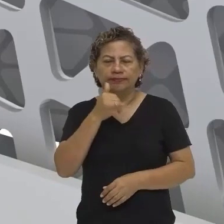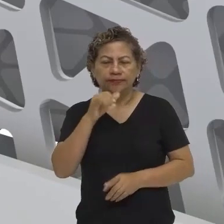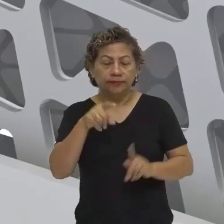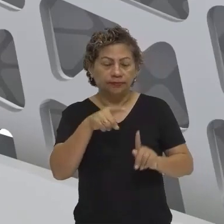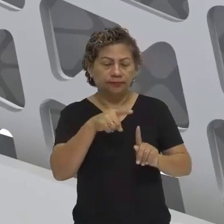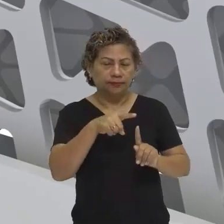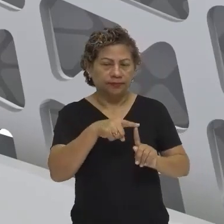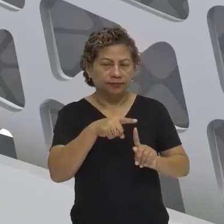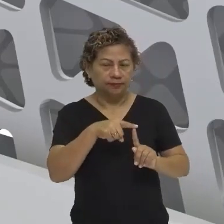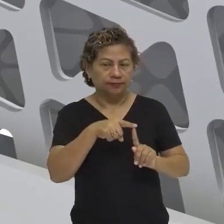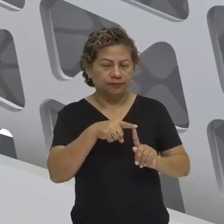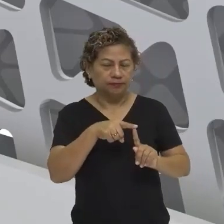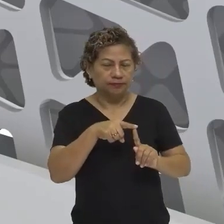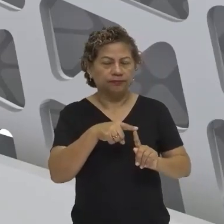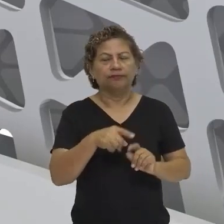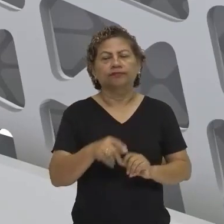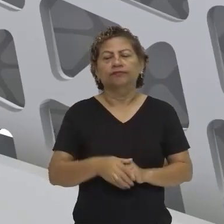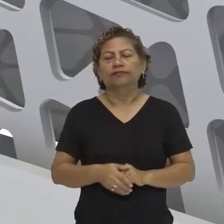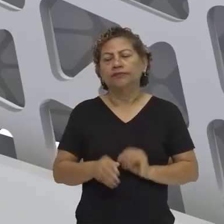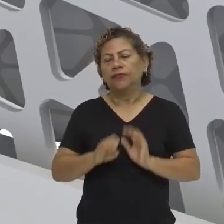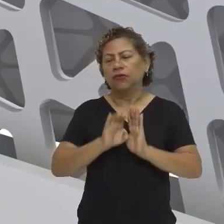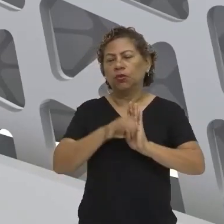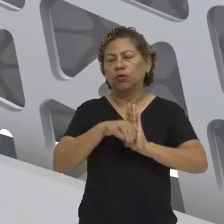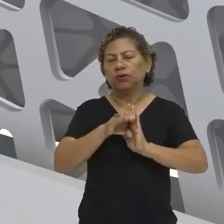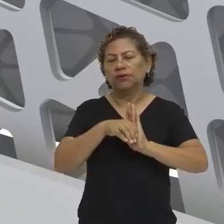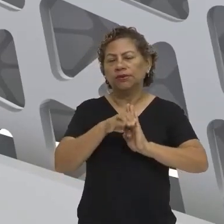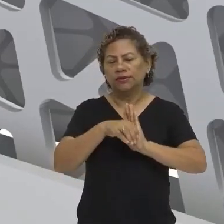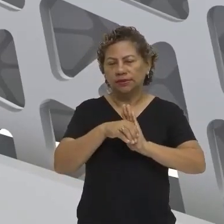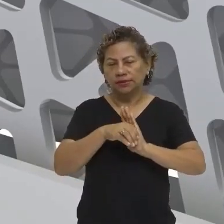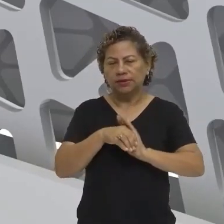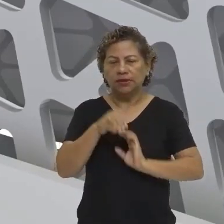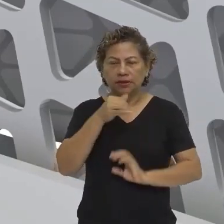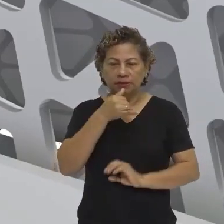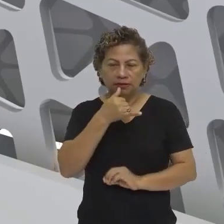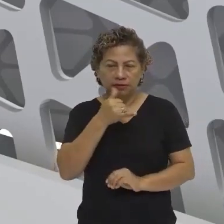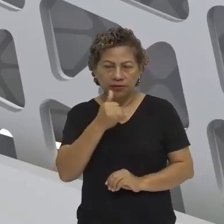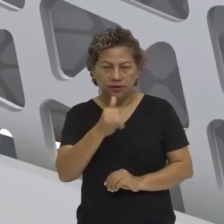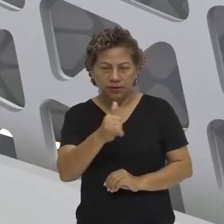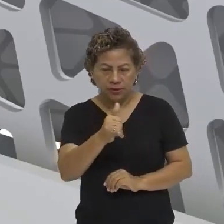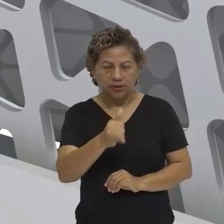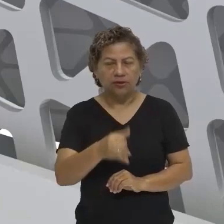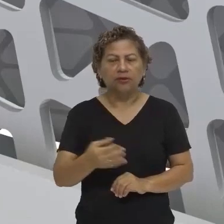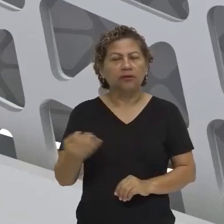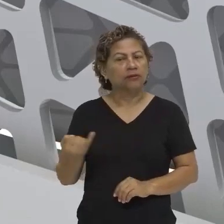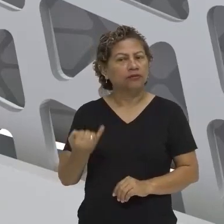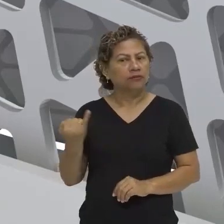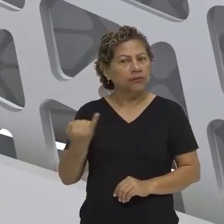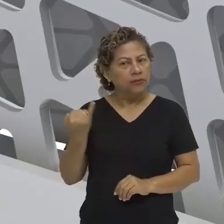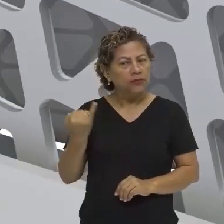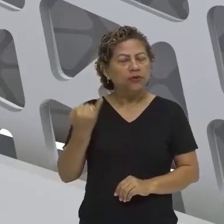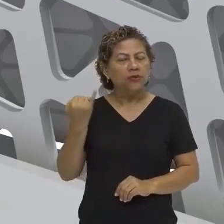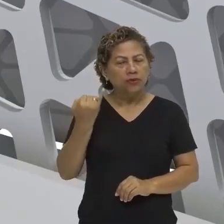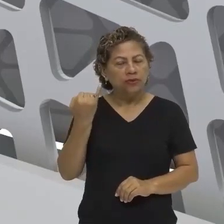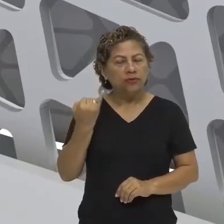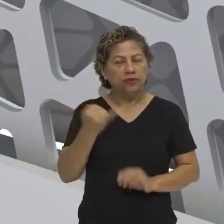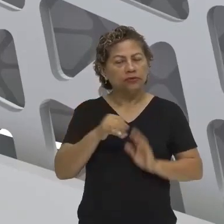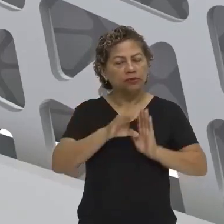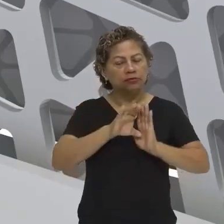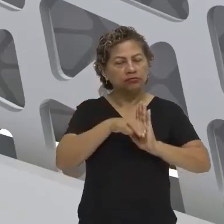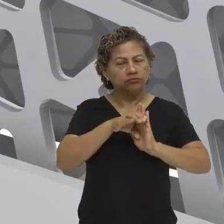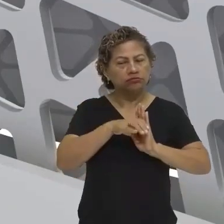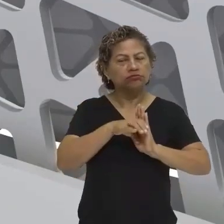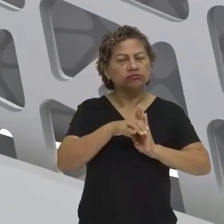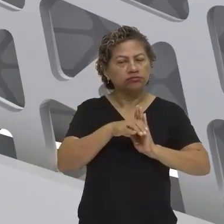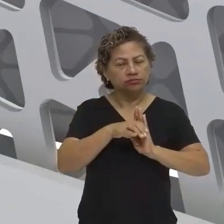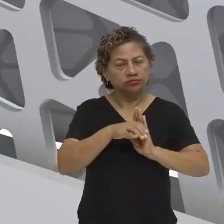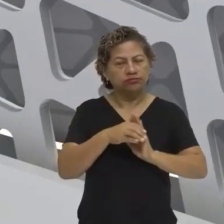suas modalidades, né? Esse conceito de energia é um conceito muito importante para a gente, é um conceito muito